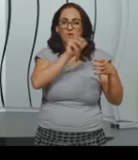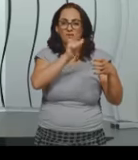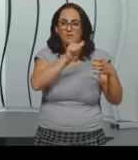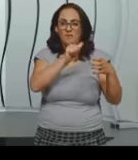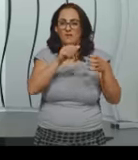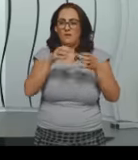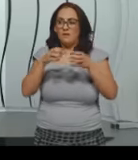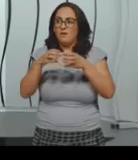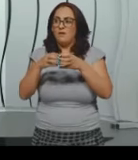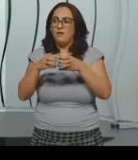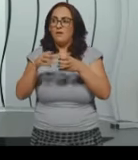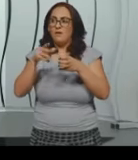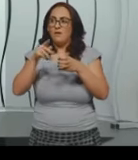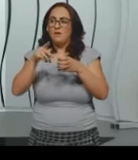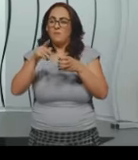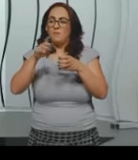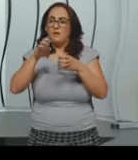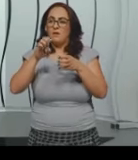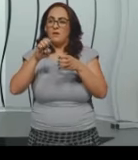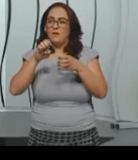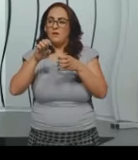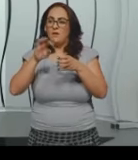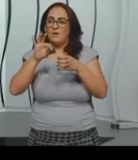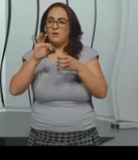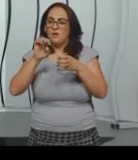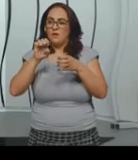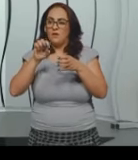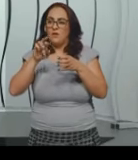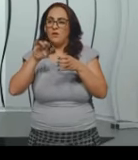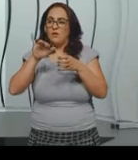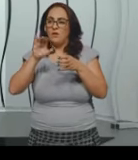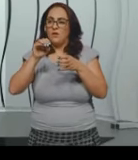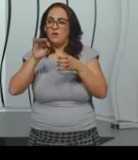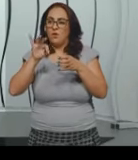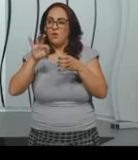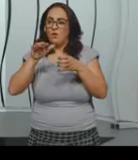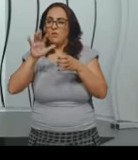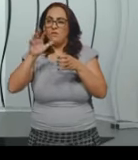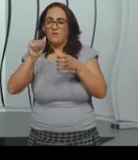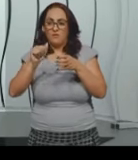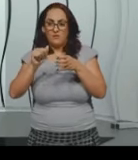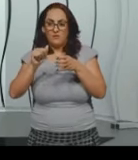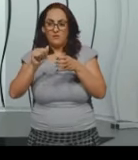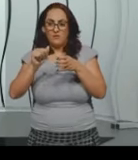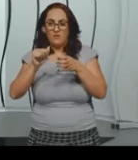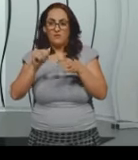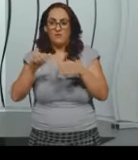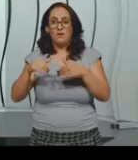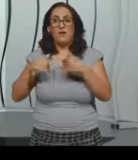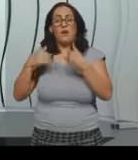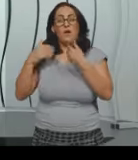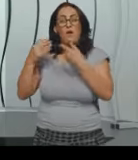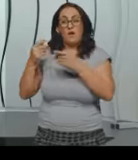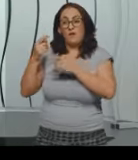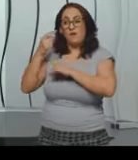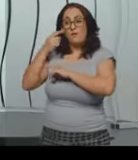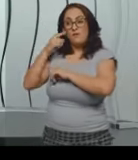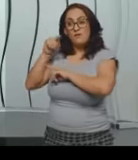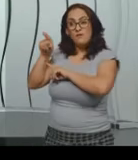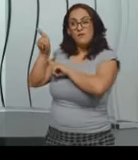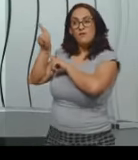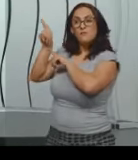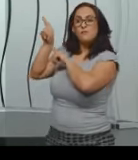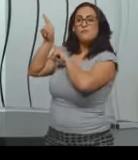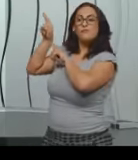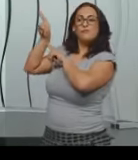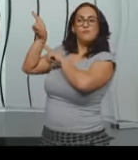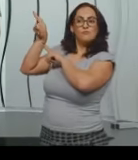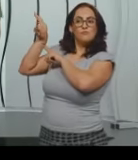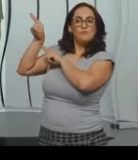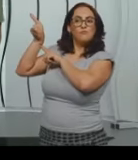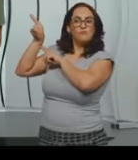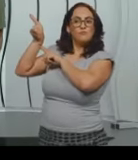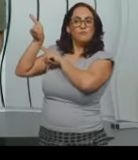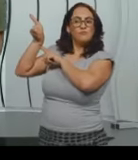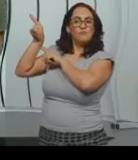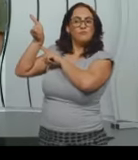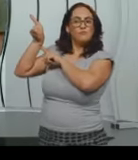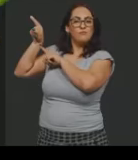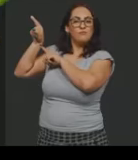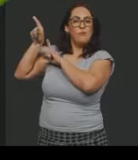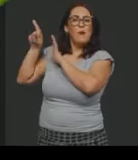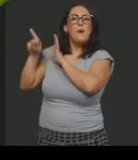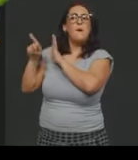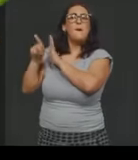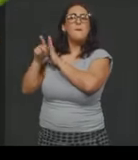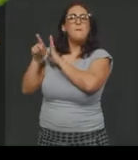então, eu vou ter um gametângio masculino, que vai ser o meu